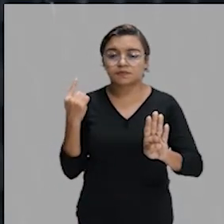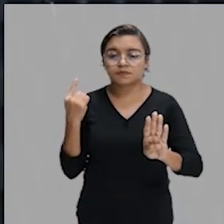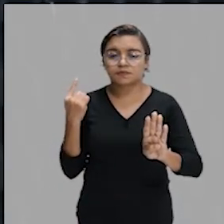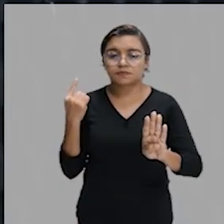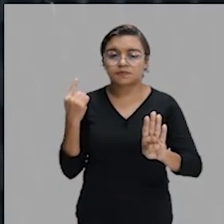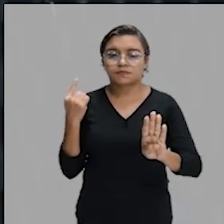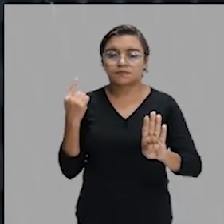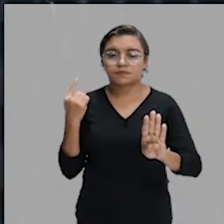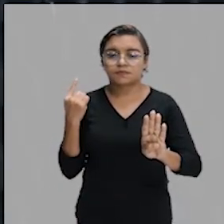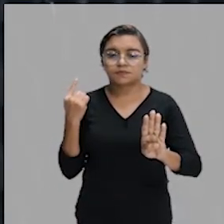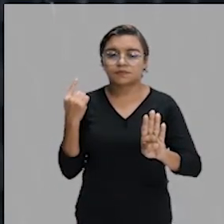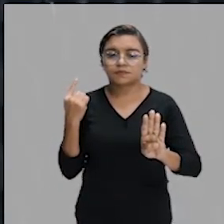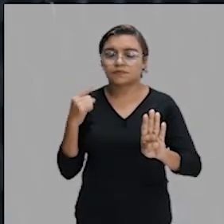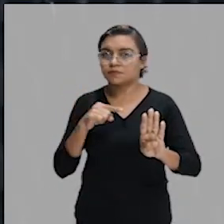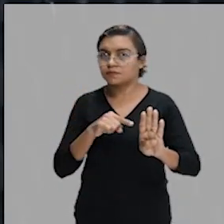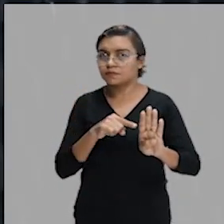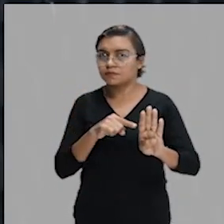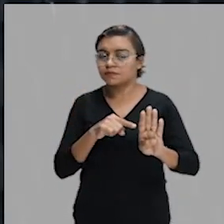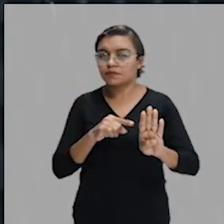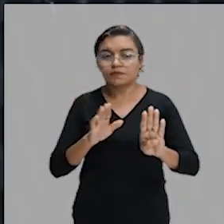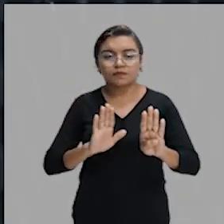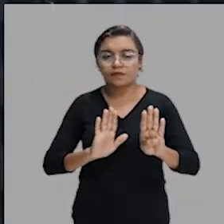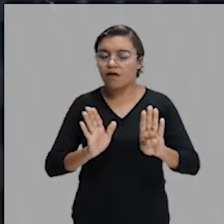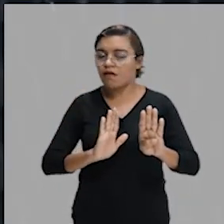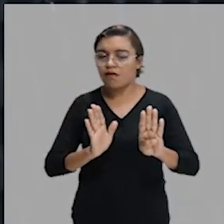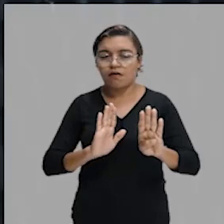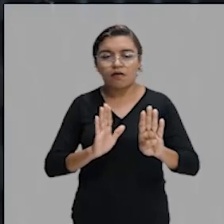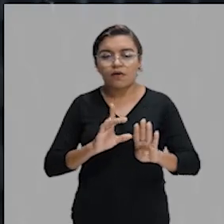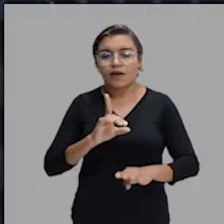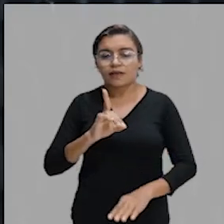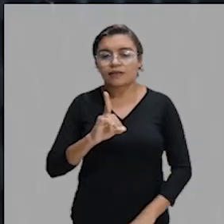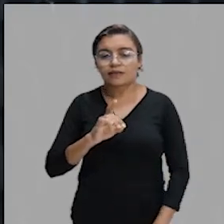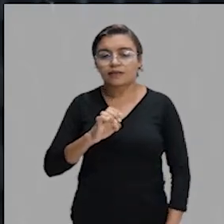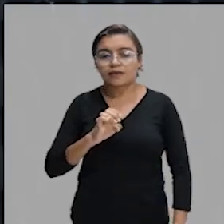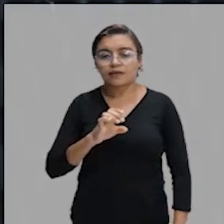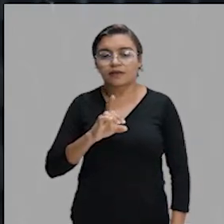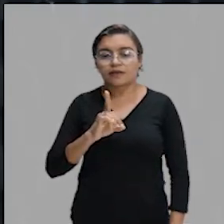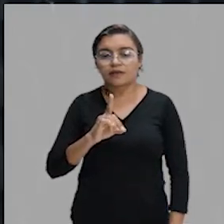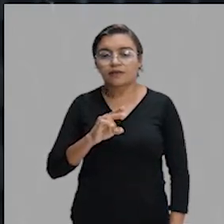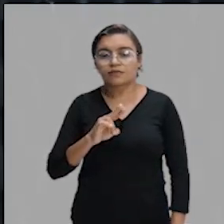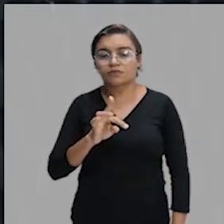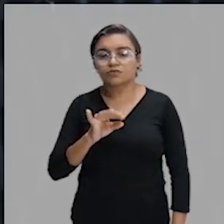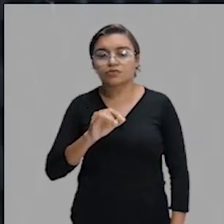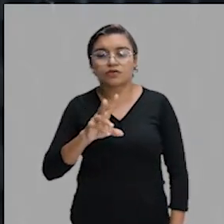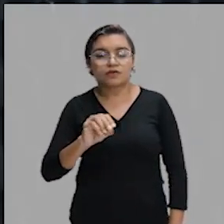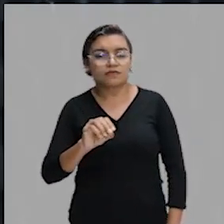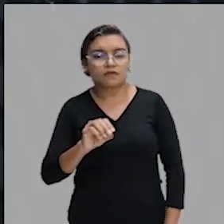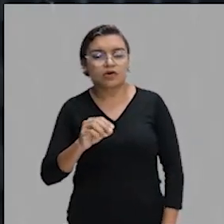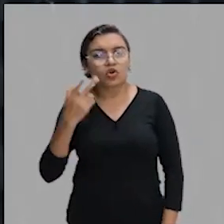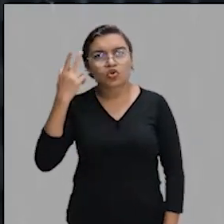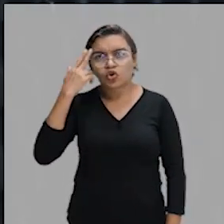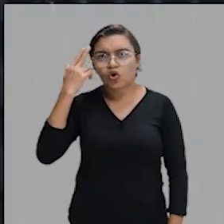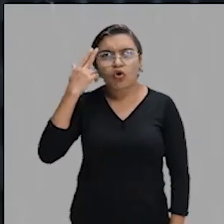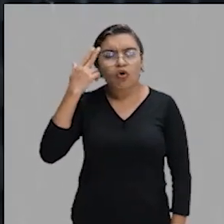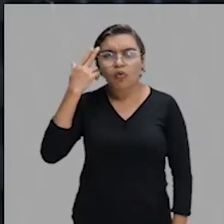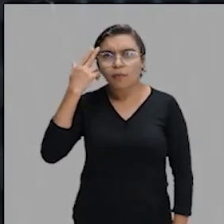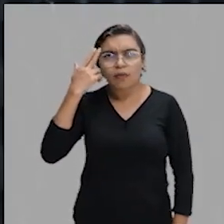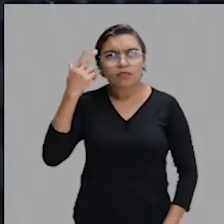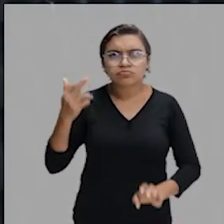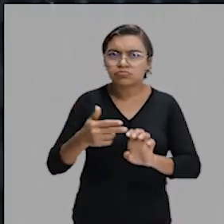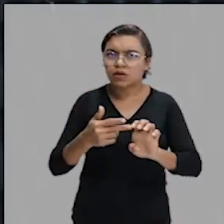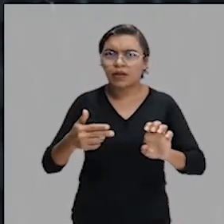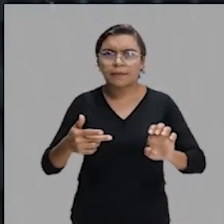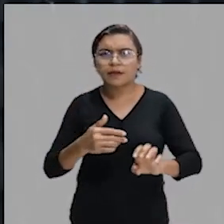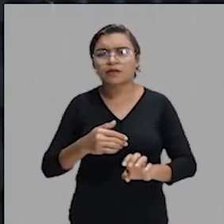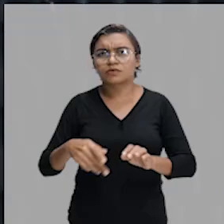experiência sensível? Não. A dedução não parte necessariamente, não é comum ela partir de elementos